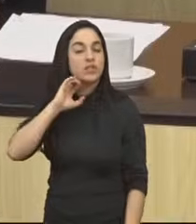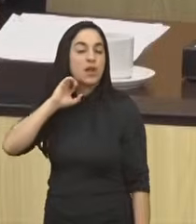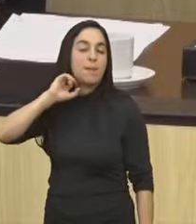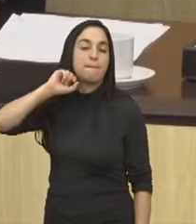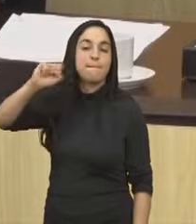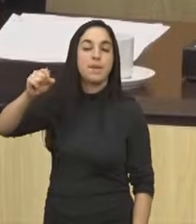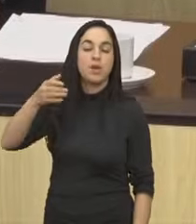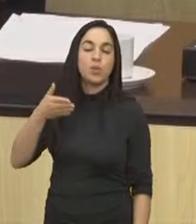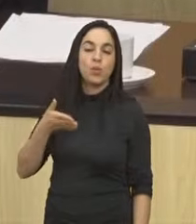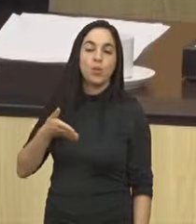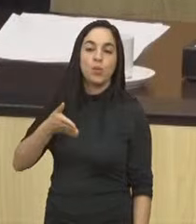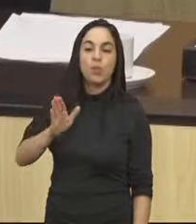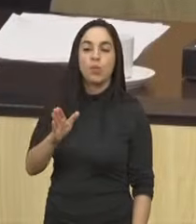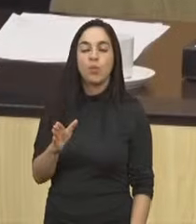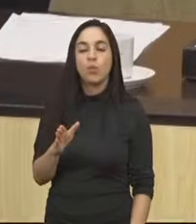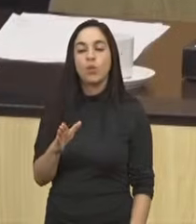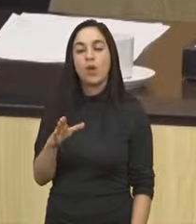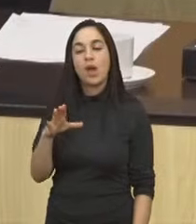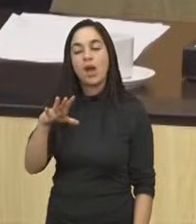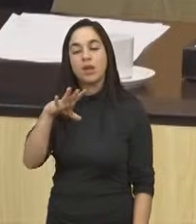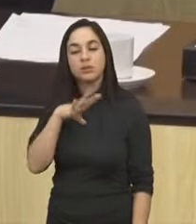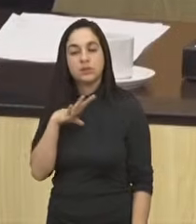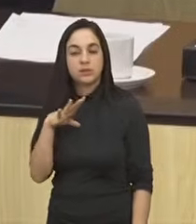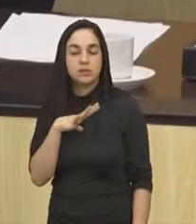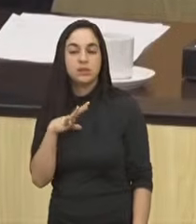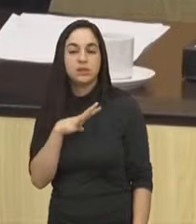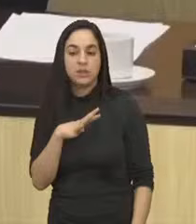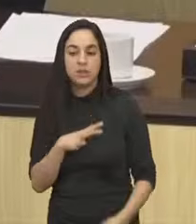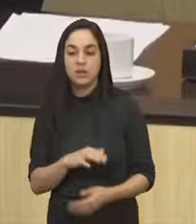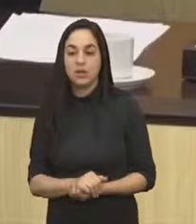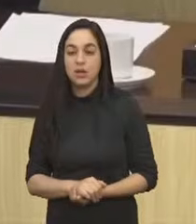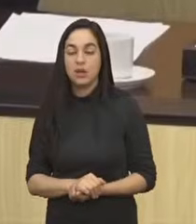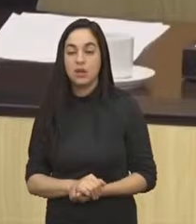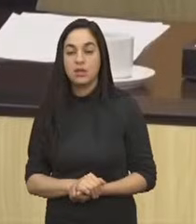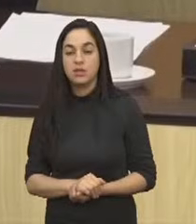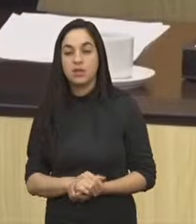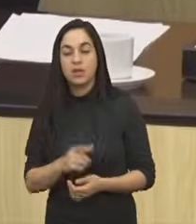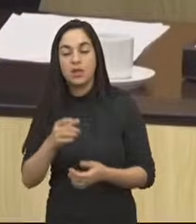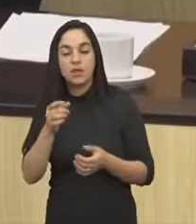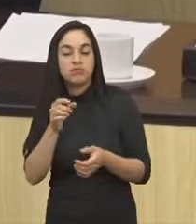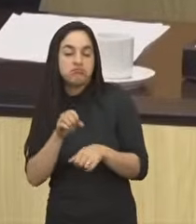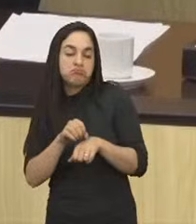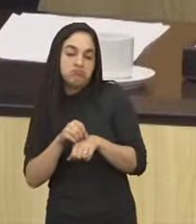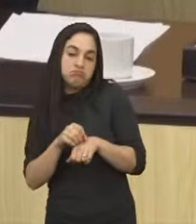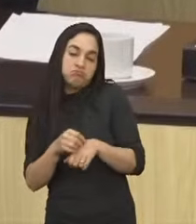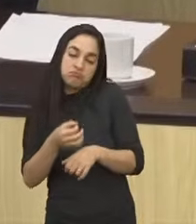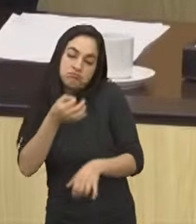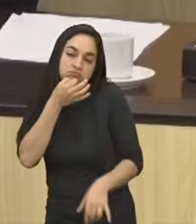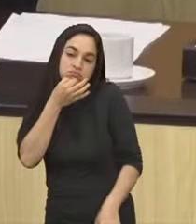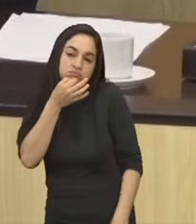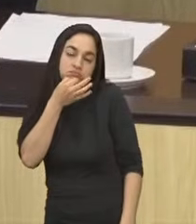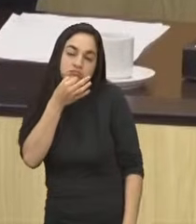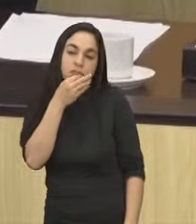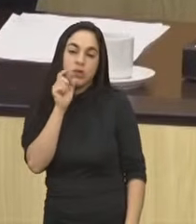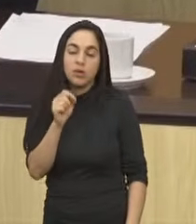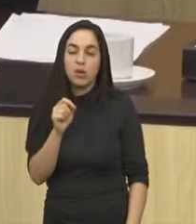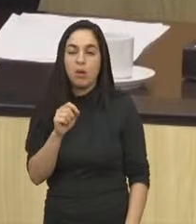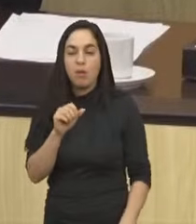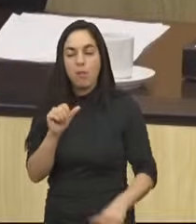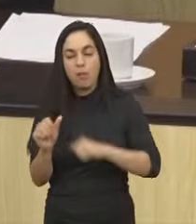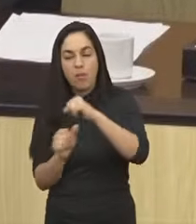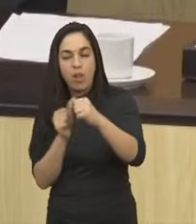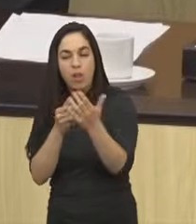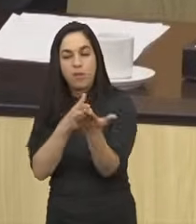no trajeto em direção ao centro da cidade. A sugestão consiste em um pequeno desvio operacional pela